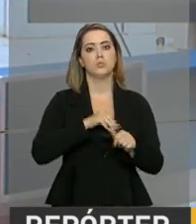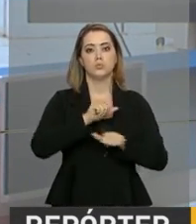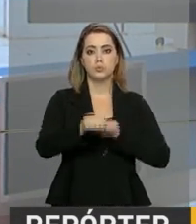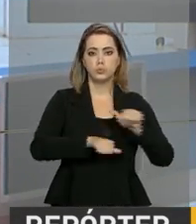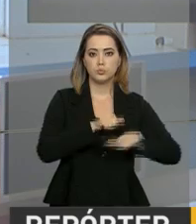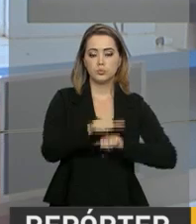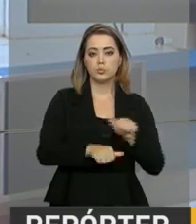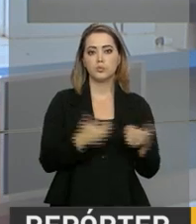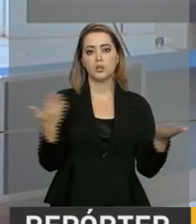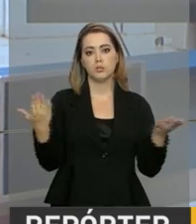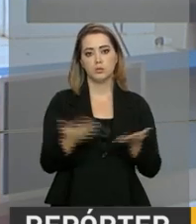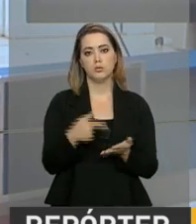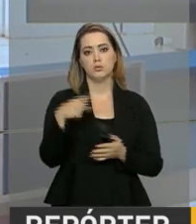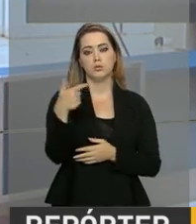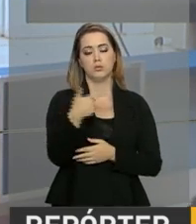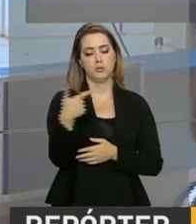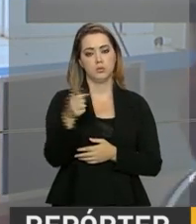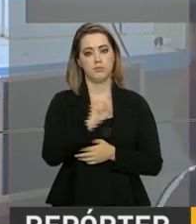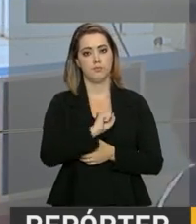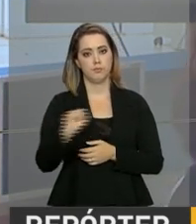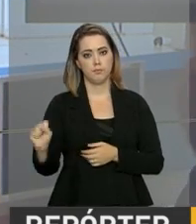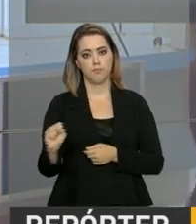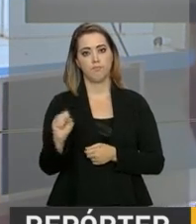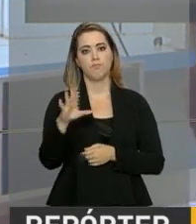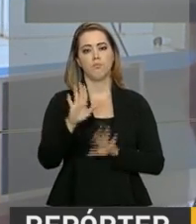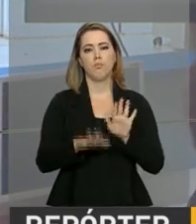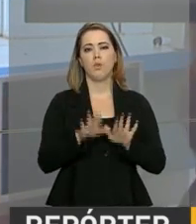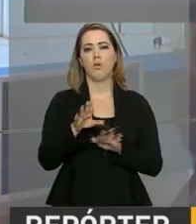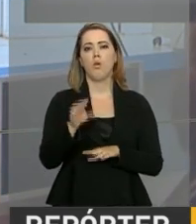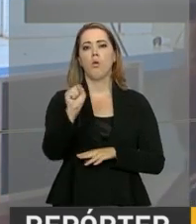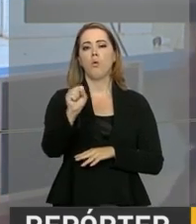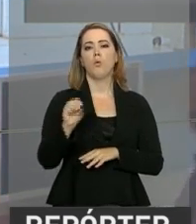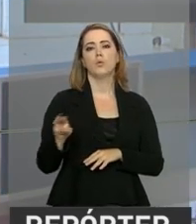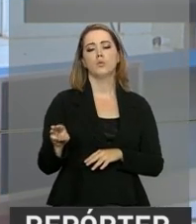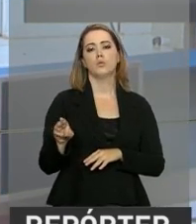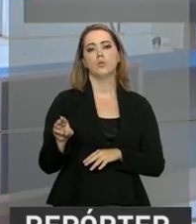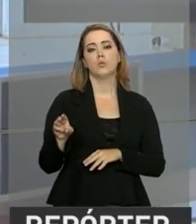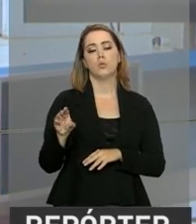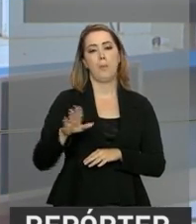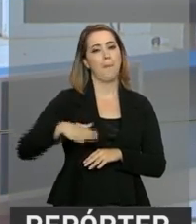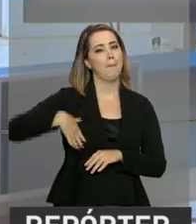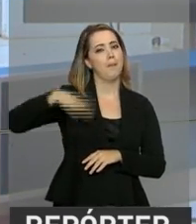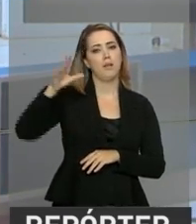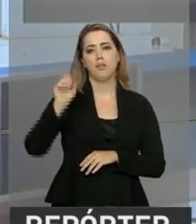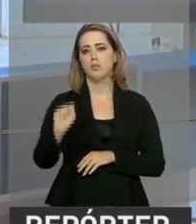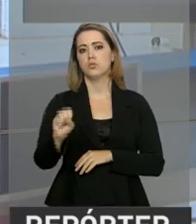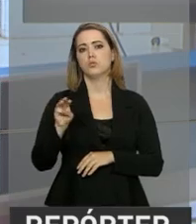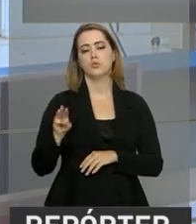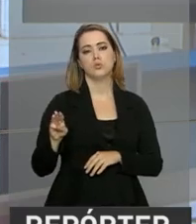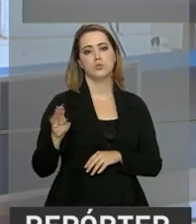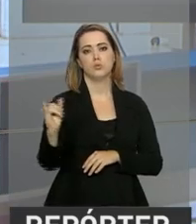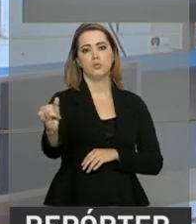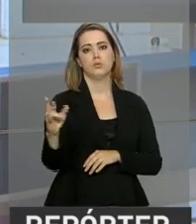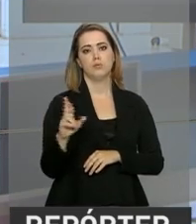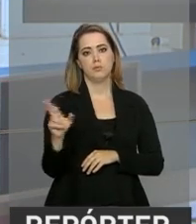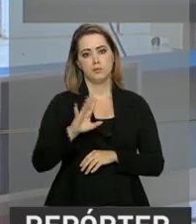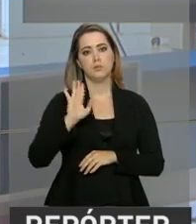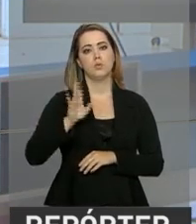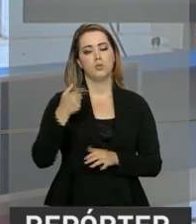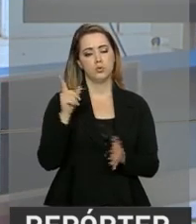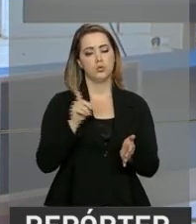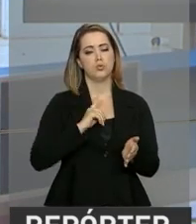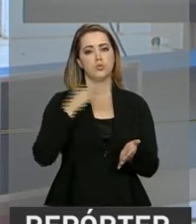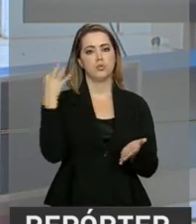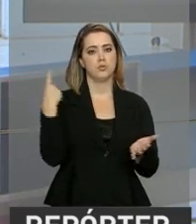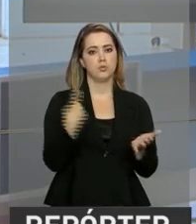neste segundo semestre, envolvendo um investimento da ordem de 8 bilhões e 600 milhões de reais já garantidos no orçamento